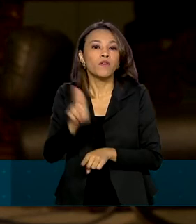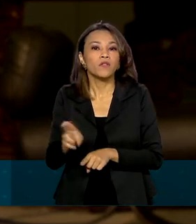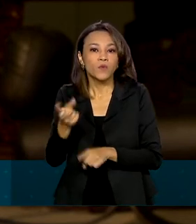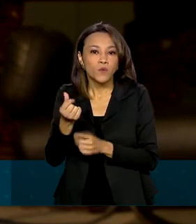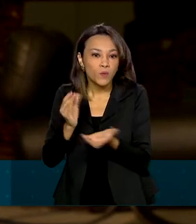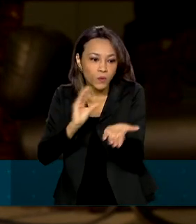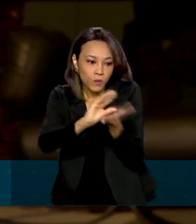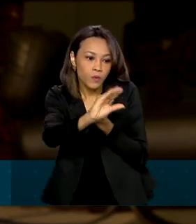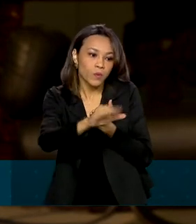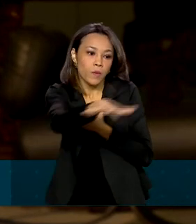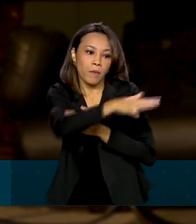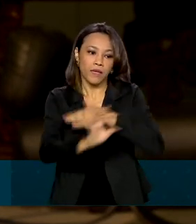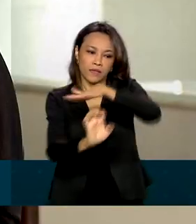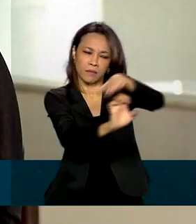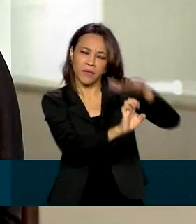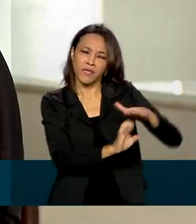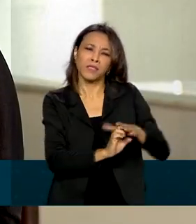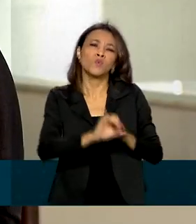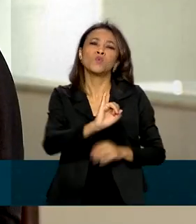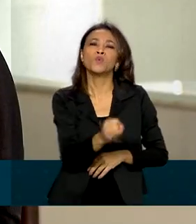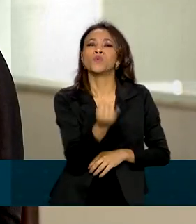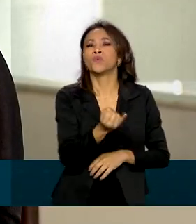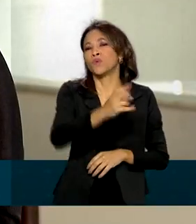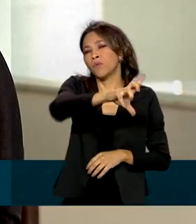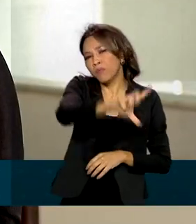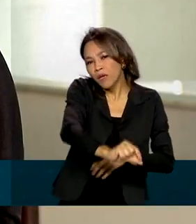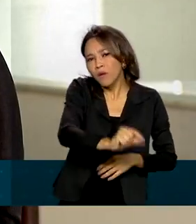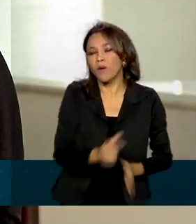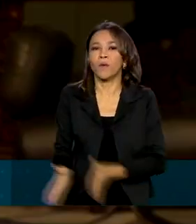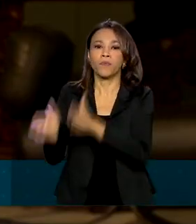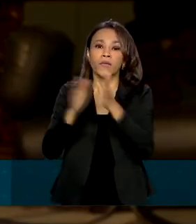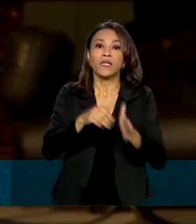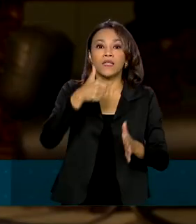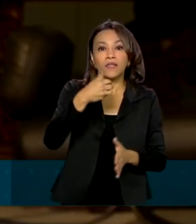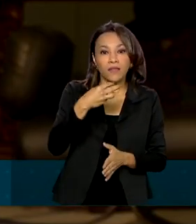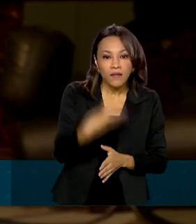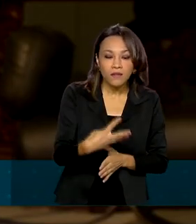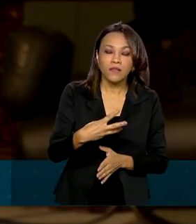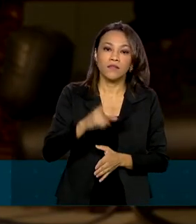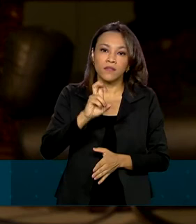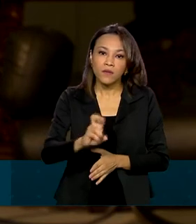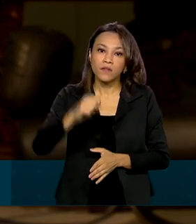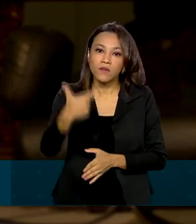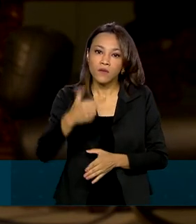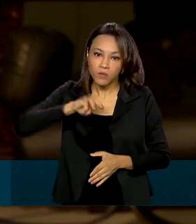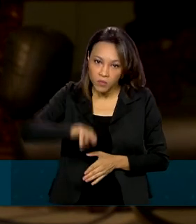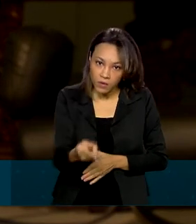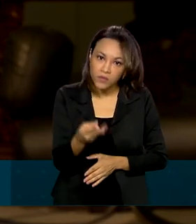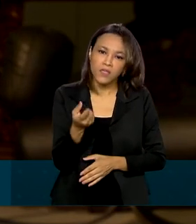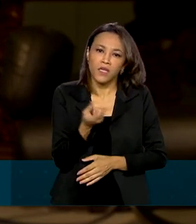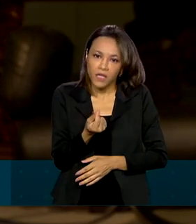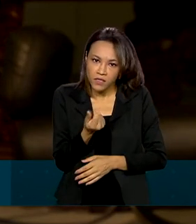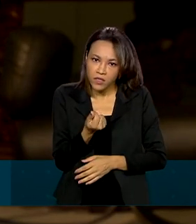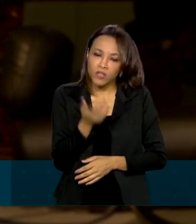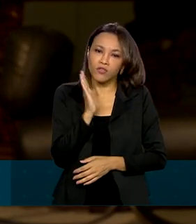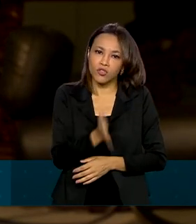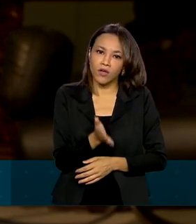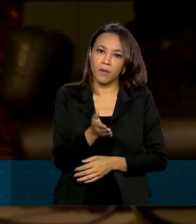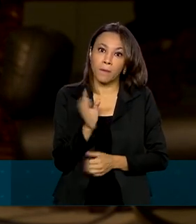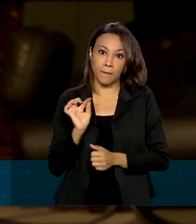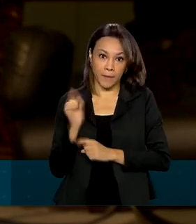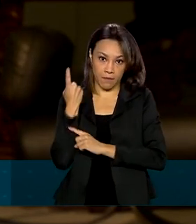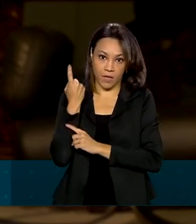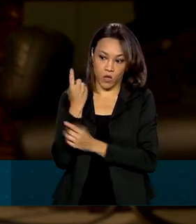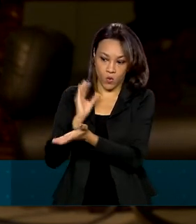empresas a um juros muito baixo e mais 352 milhões que foram colocados já, nós investimos primeiro